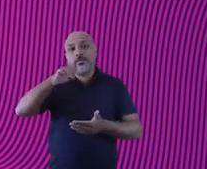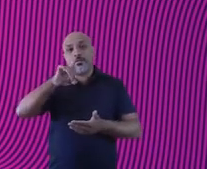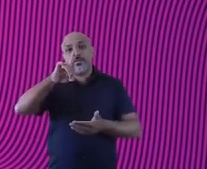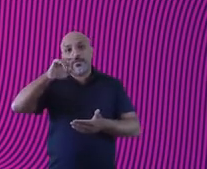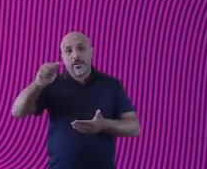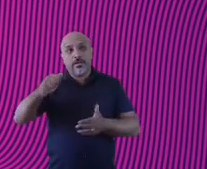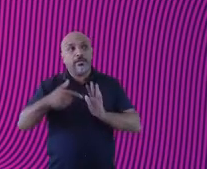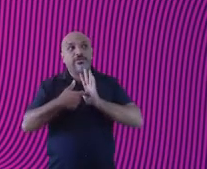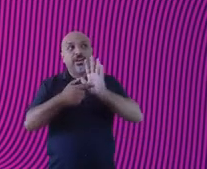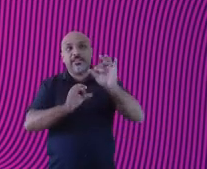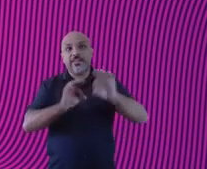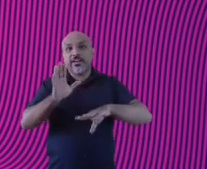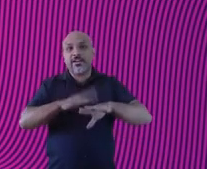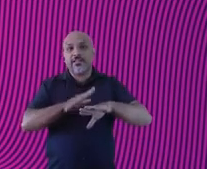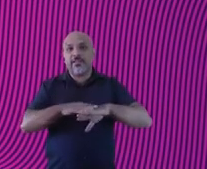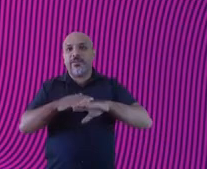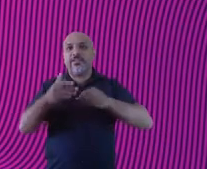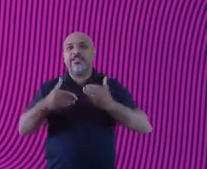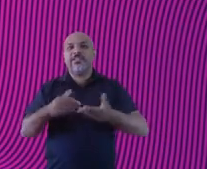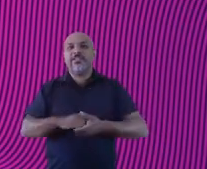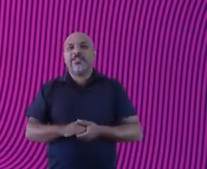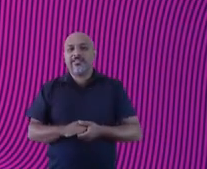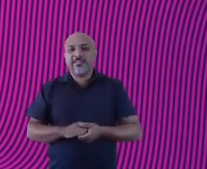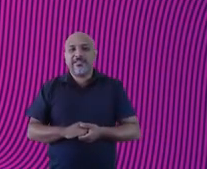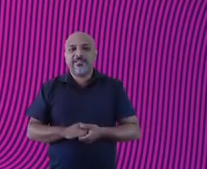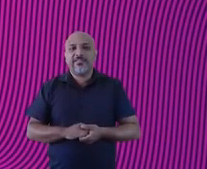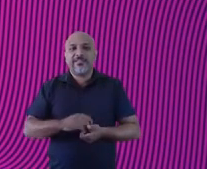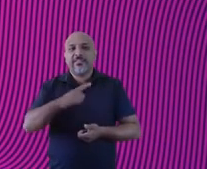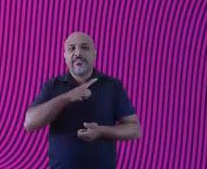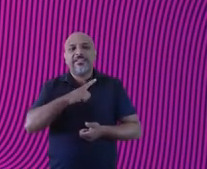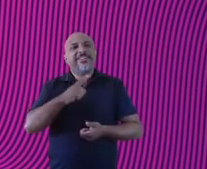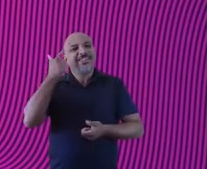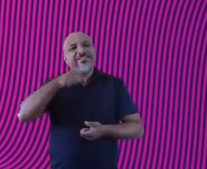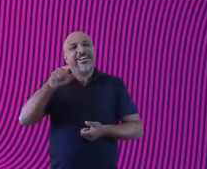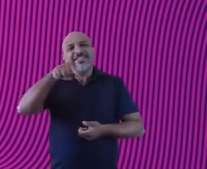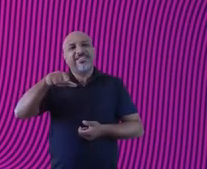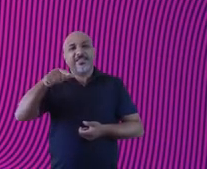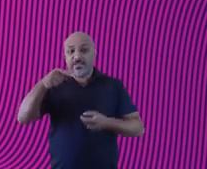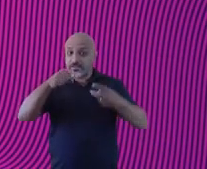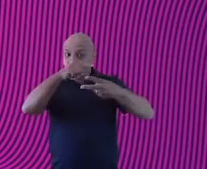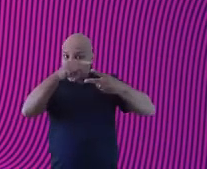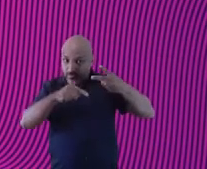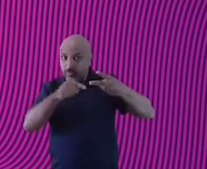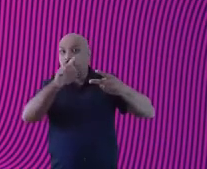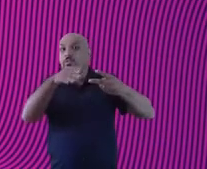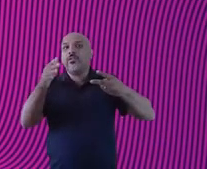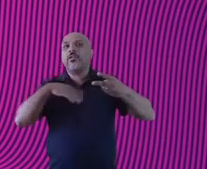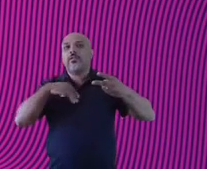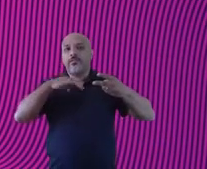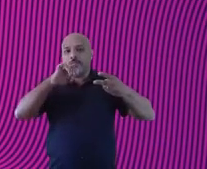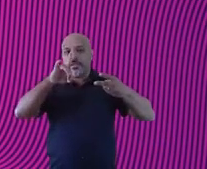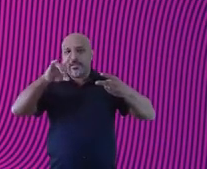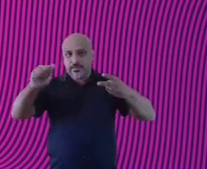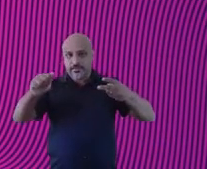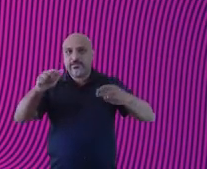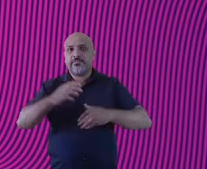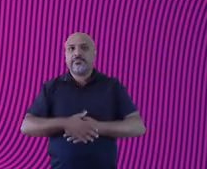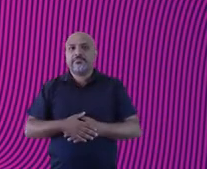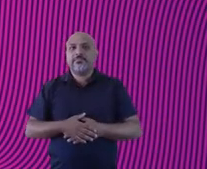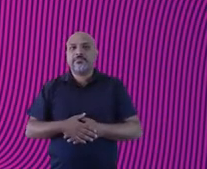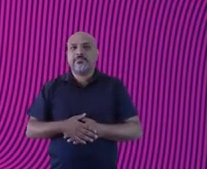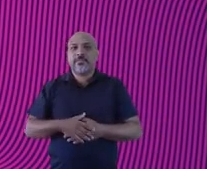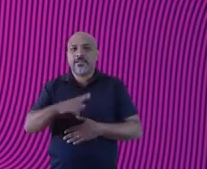tem um aumento de incidência de neoplasia secundária com o uso de lenalidomida. Então, esse paciente é um paciente